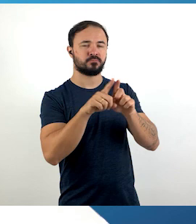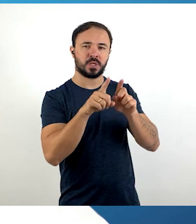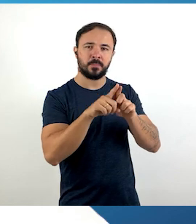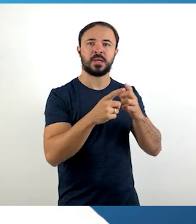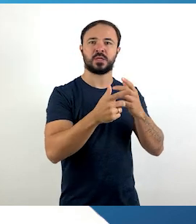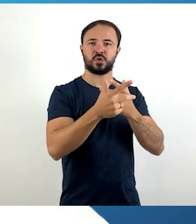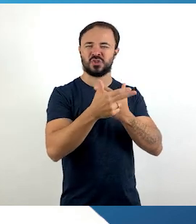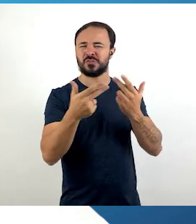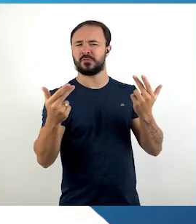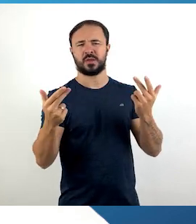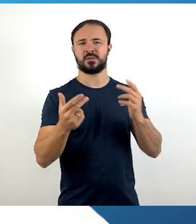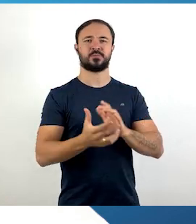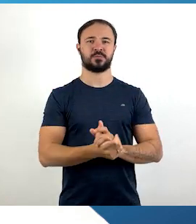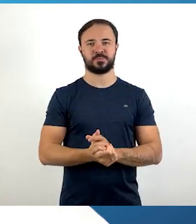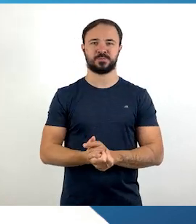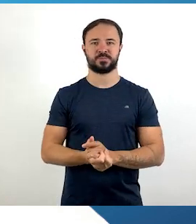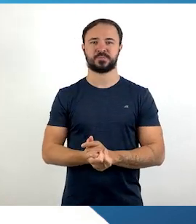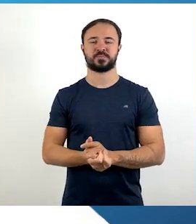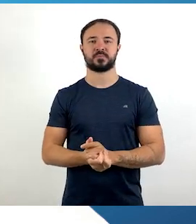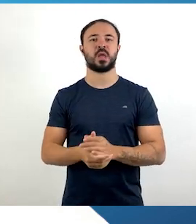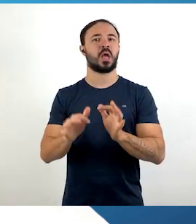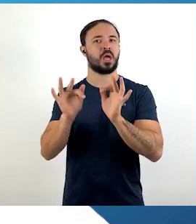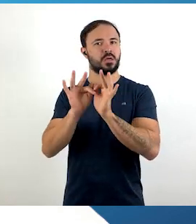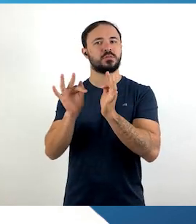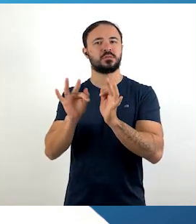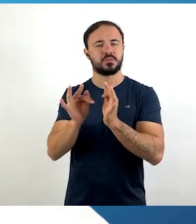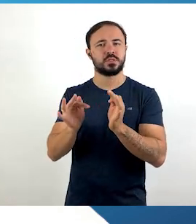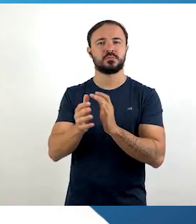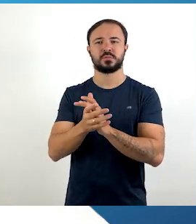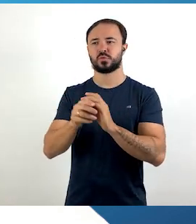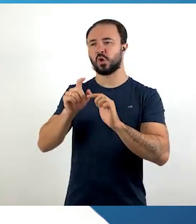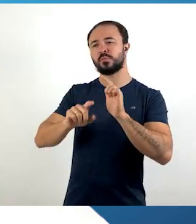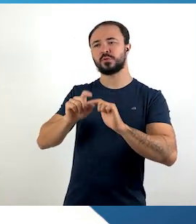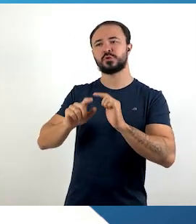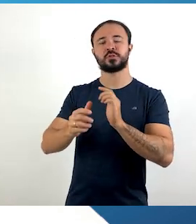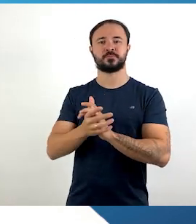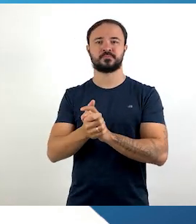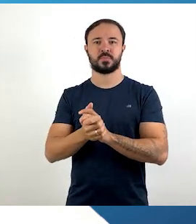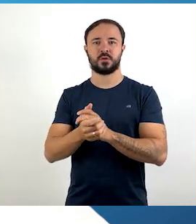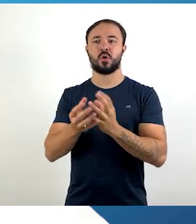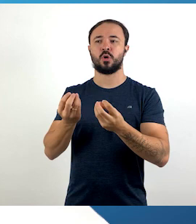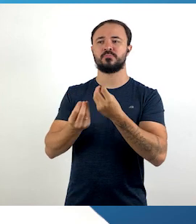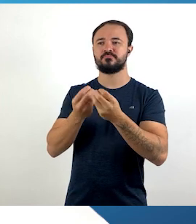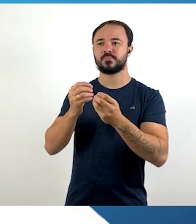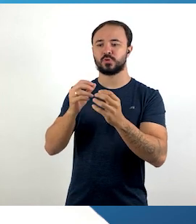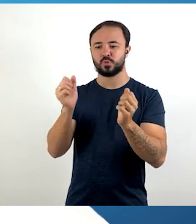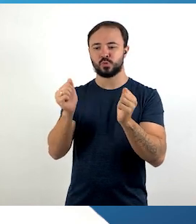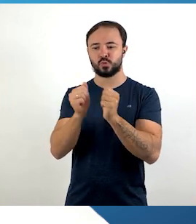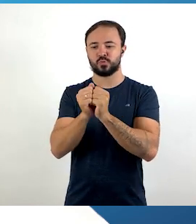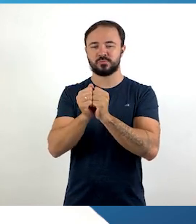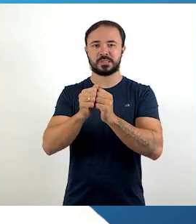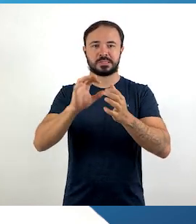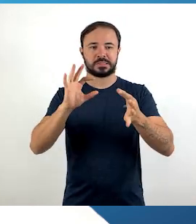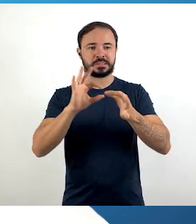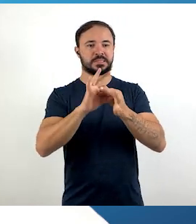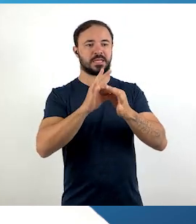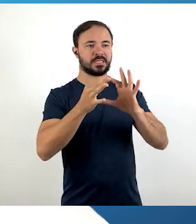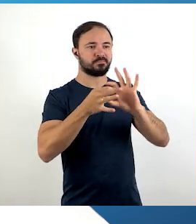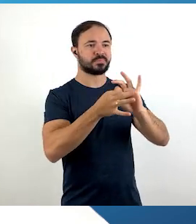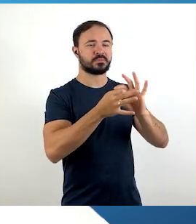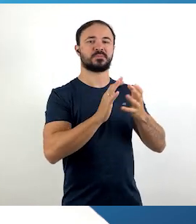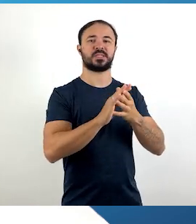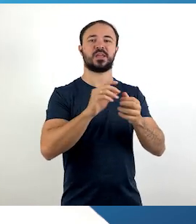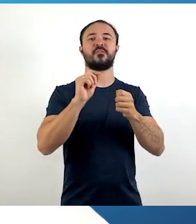utilizar barras simples com 3 furos, pinos simples para poder fazer a acoplagem das placas